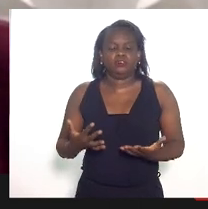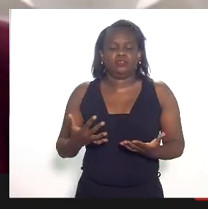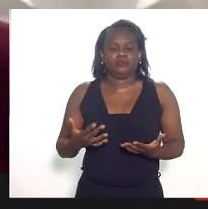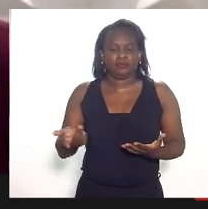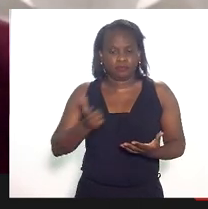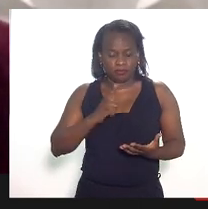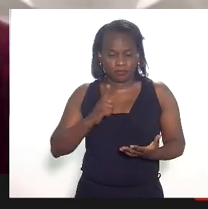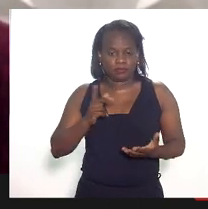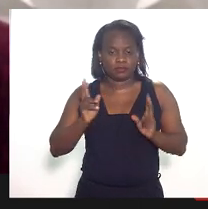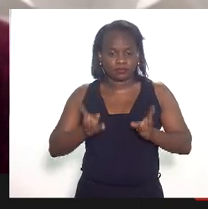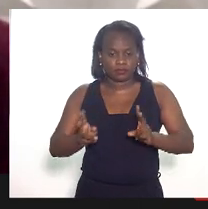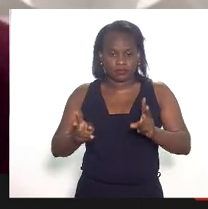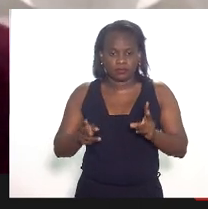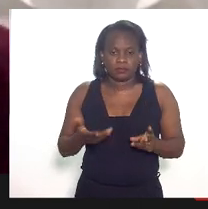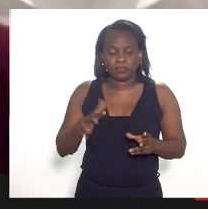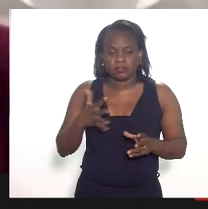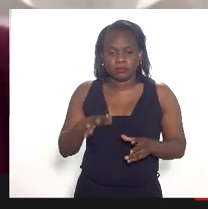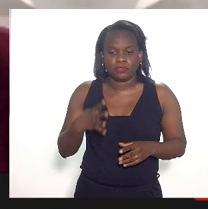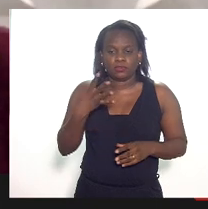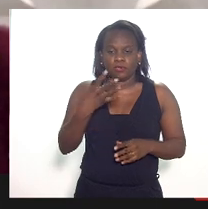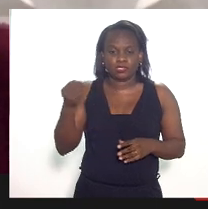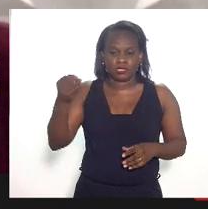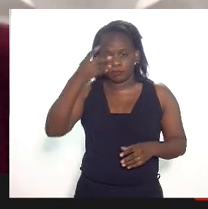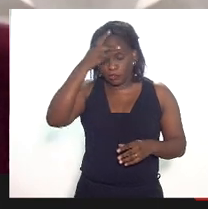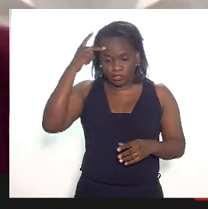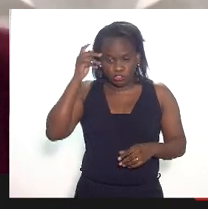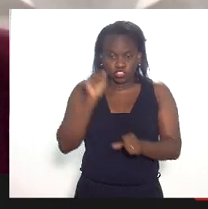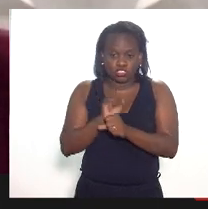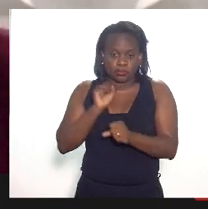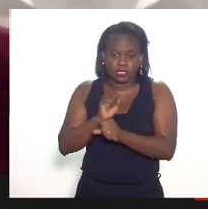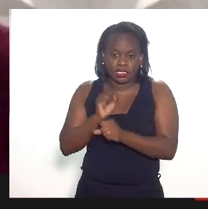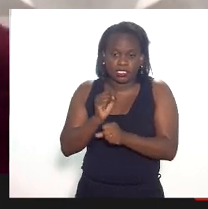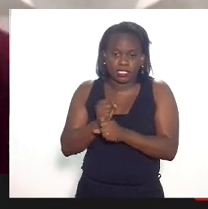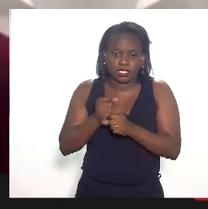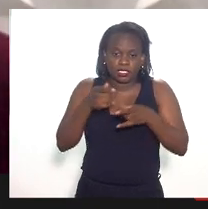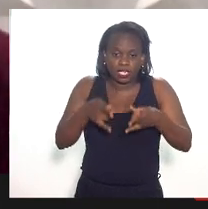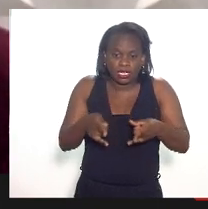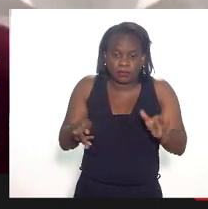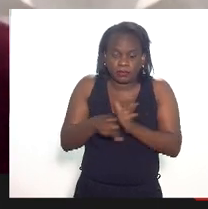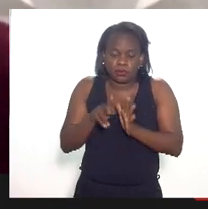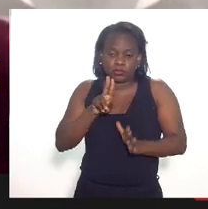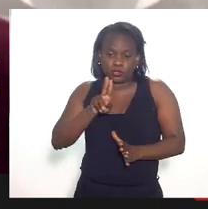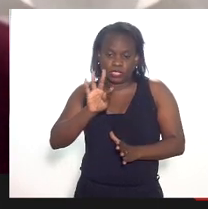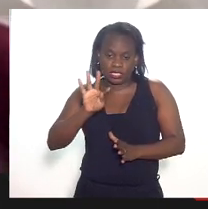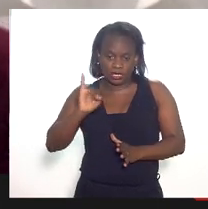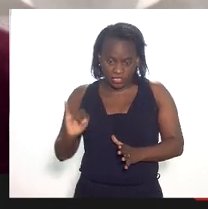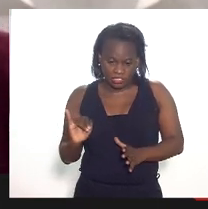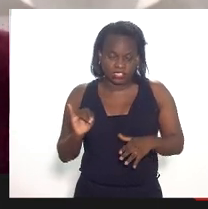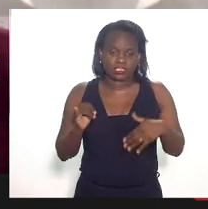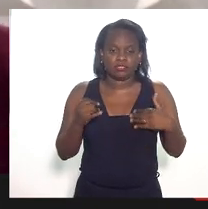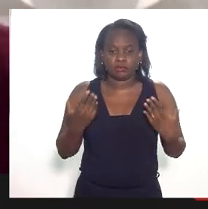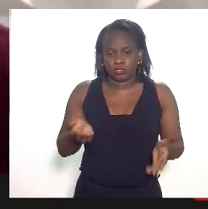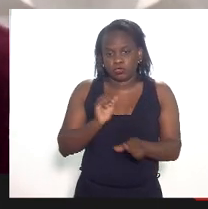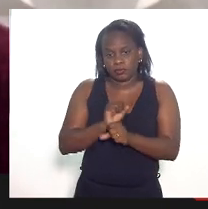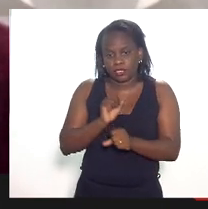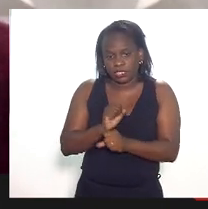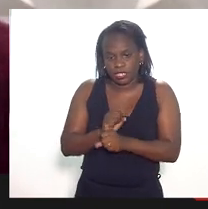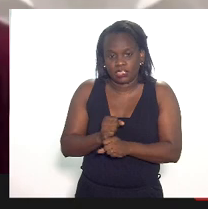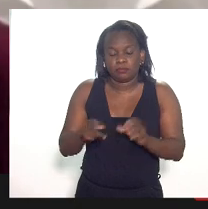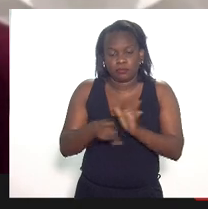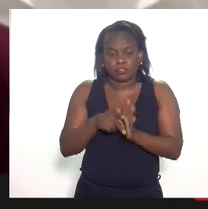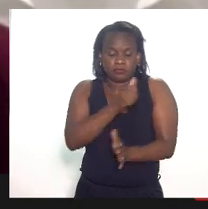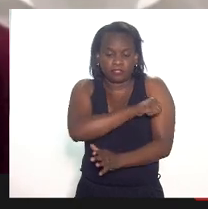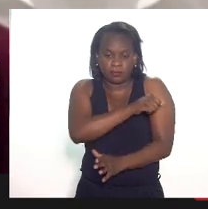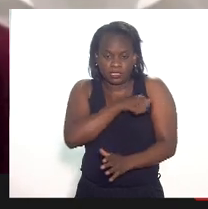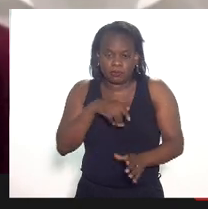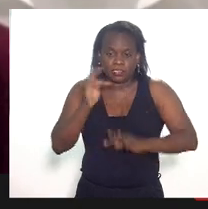tem aí cerca de 400 pessoas aguardando um leito de UTI, né? Ou aguardando um leito de enfermaria